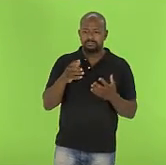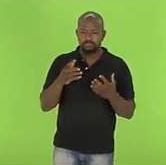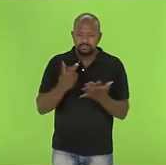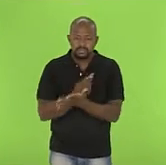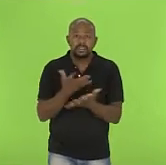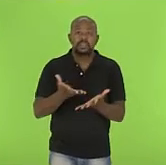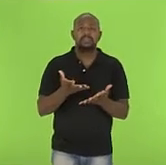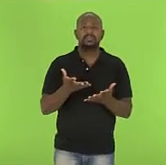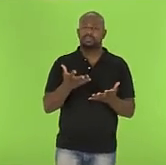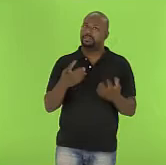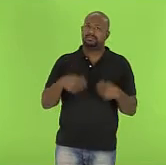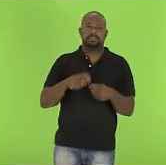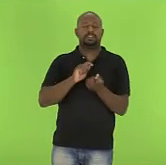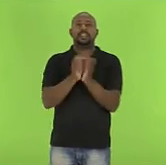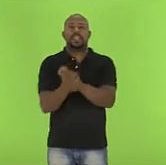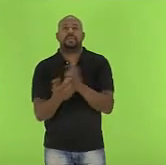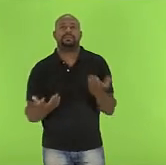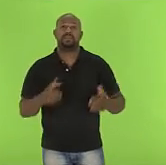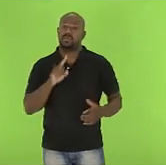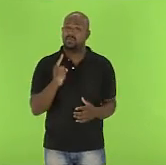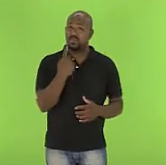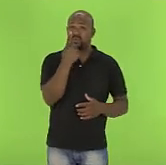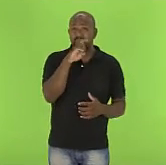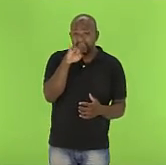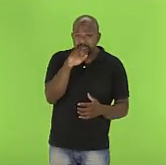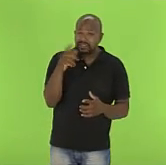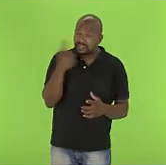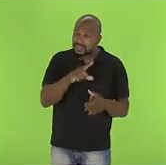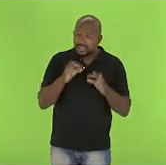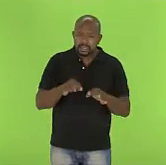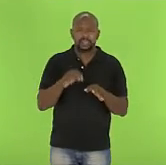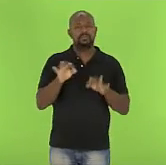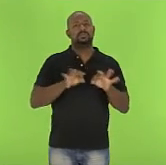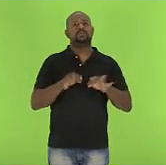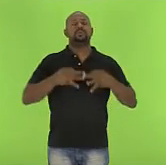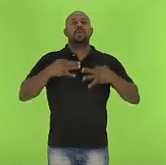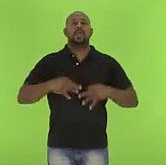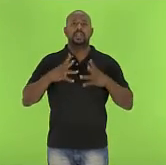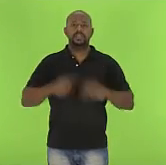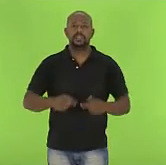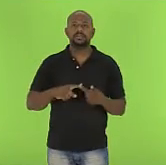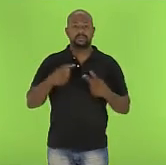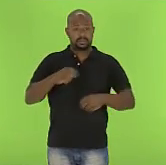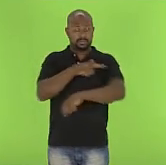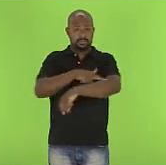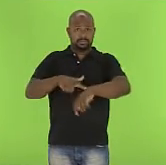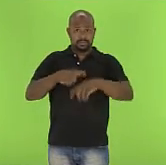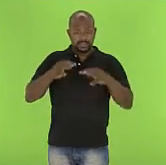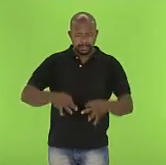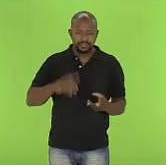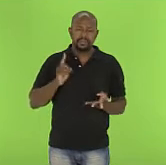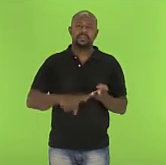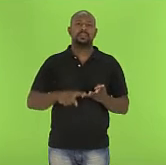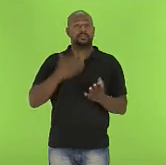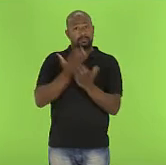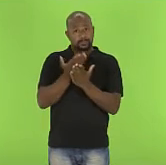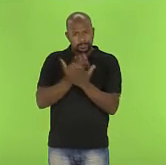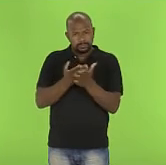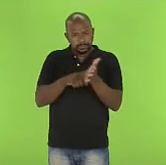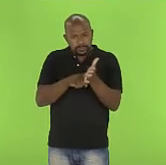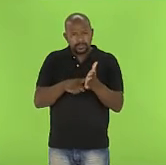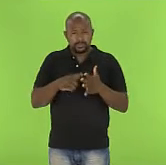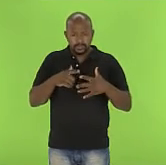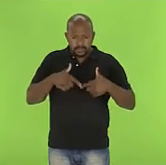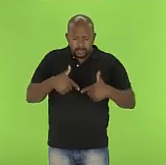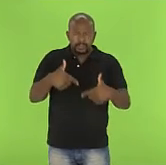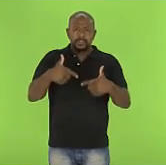nesse lugar, o que você faz? Você se adapta. E a única forma disso dar certo é se organizando, tendo disciplina, tendo